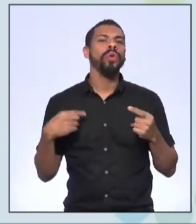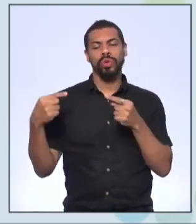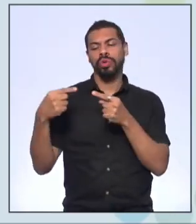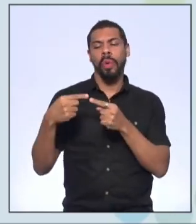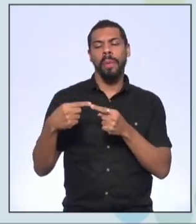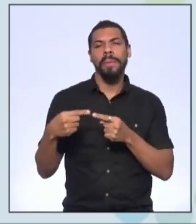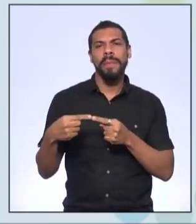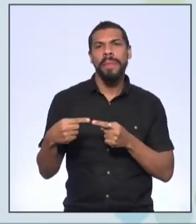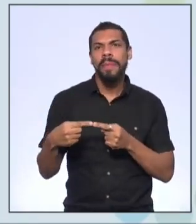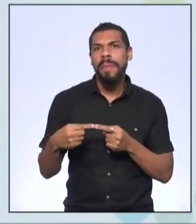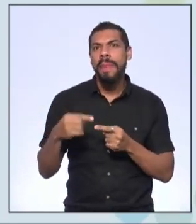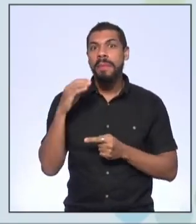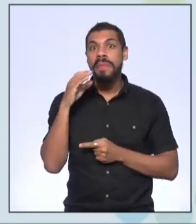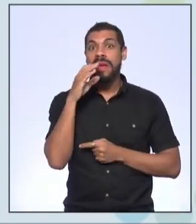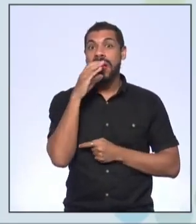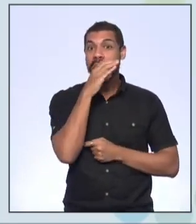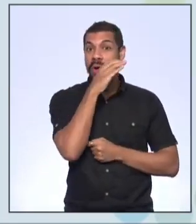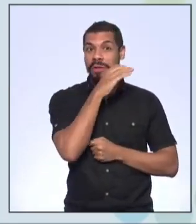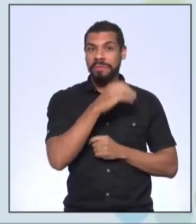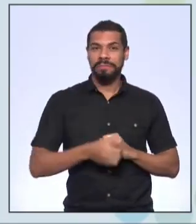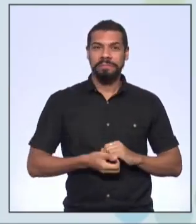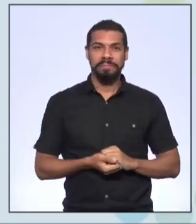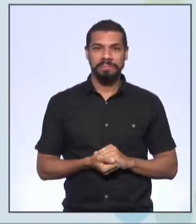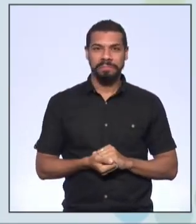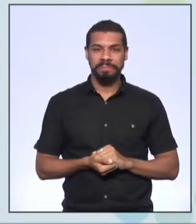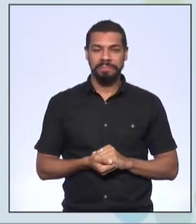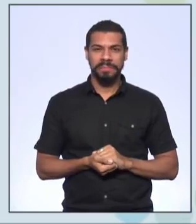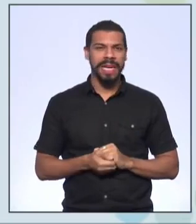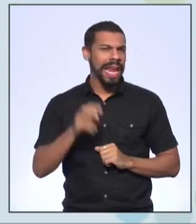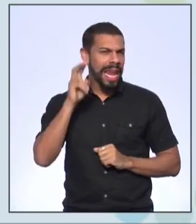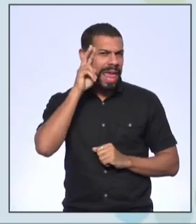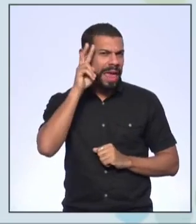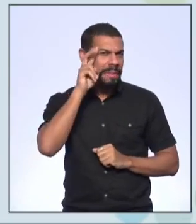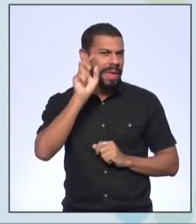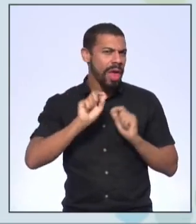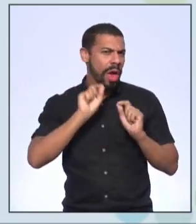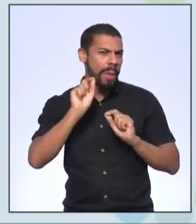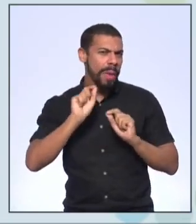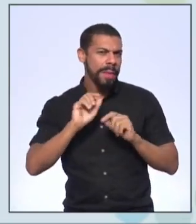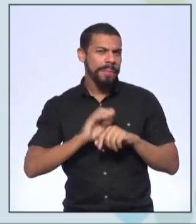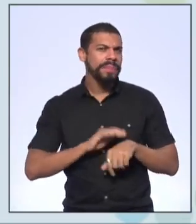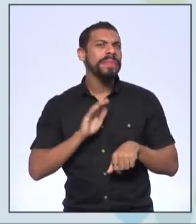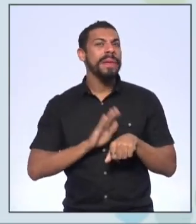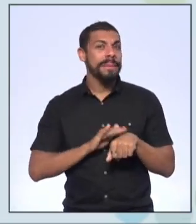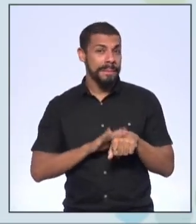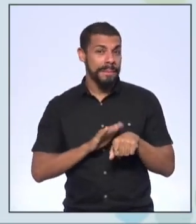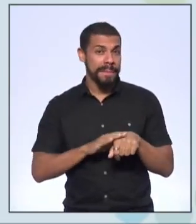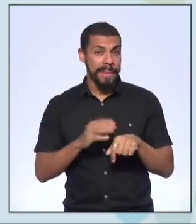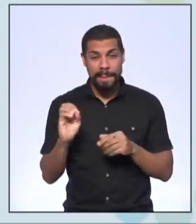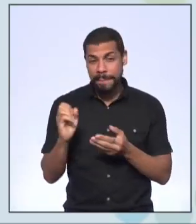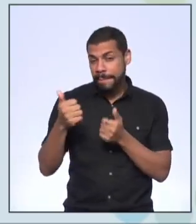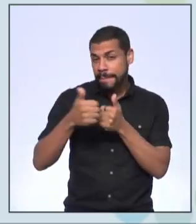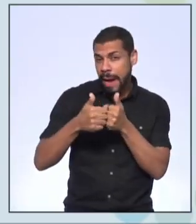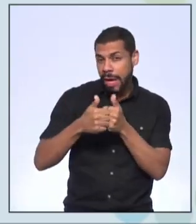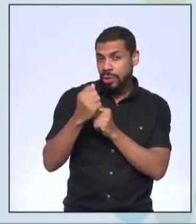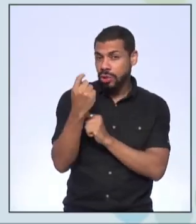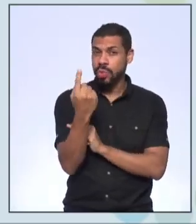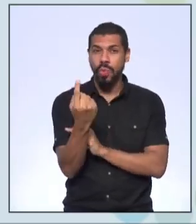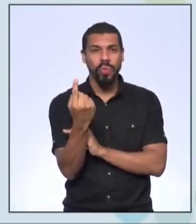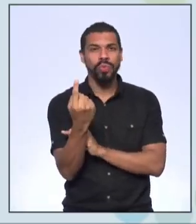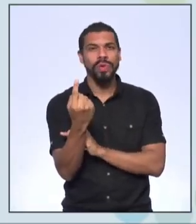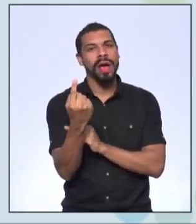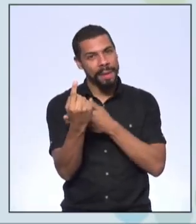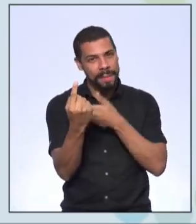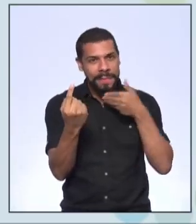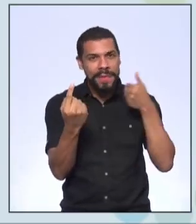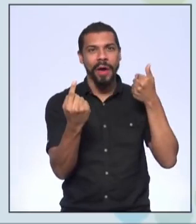desses materiais são um bom condutor de calor, tá? Vamos lembrar que esses valores aí, ó, quanto mais próximo de 1 é melhor, tá? Quanto mais próximo de 1, quer